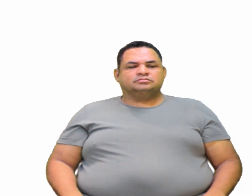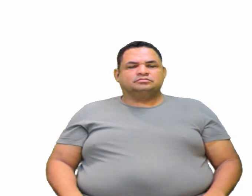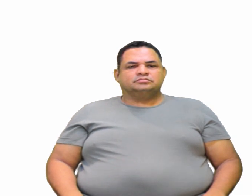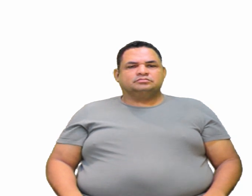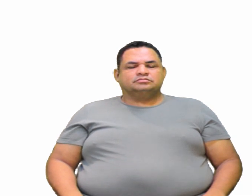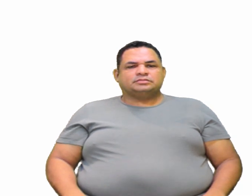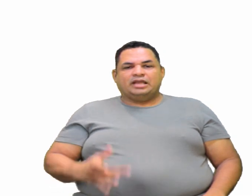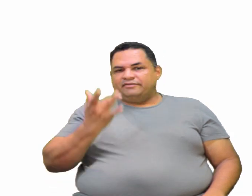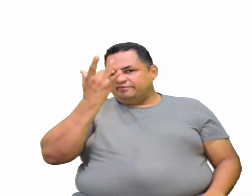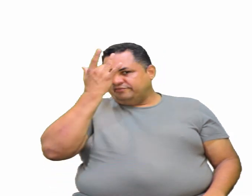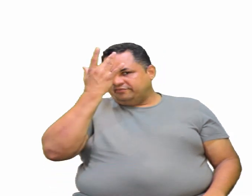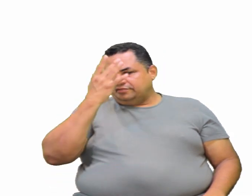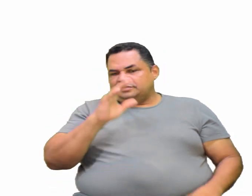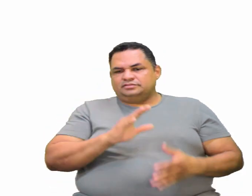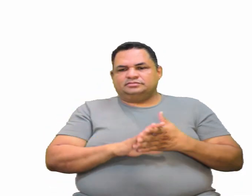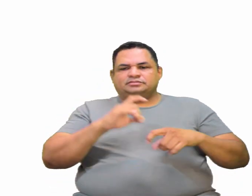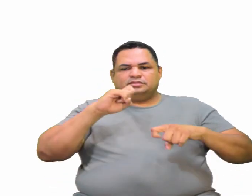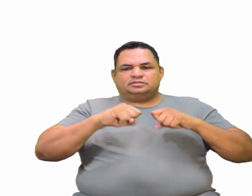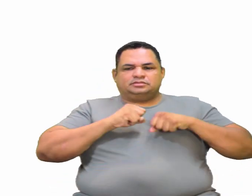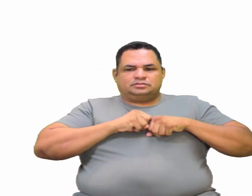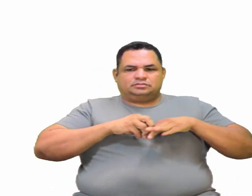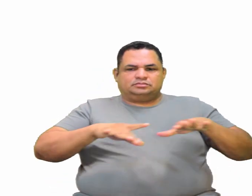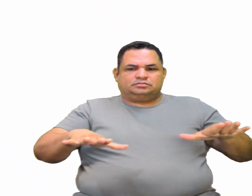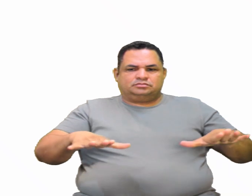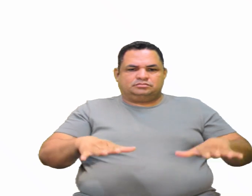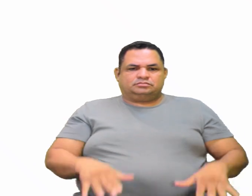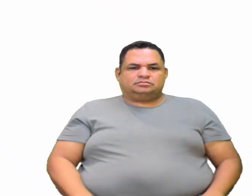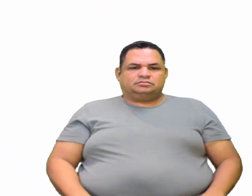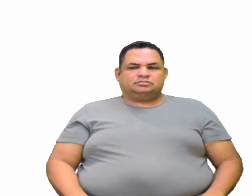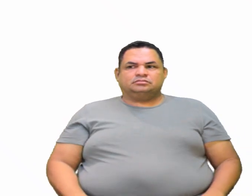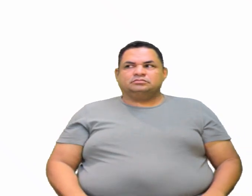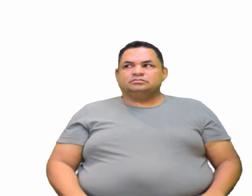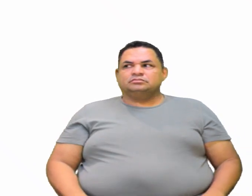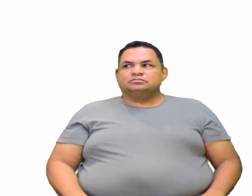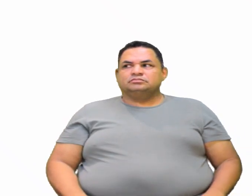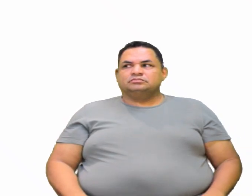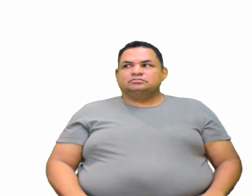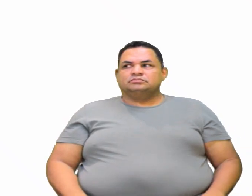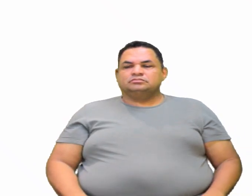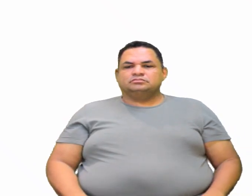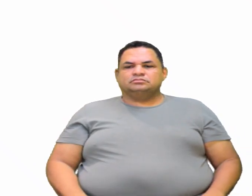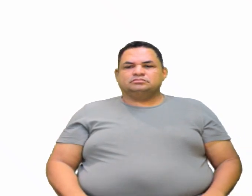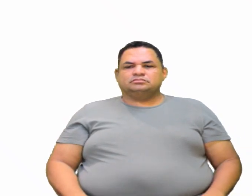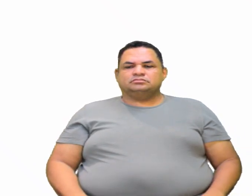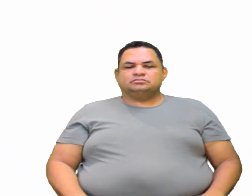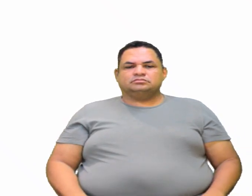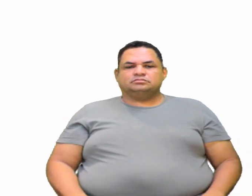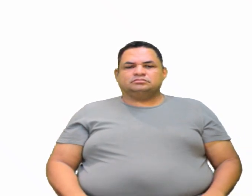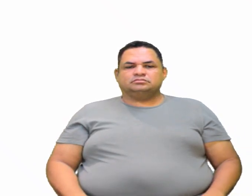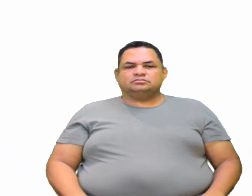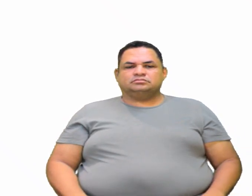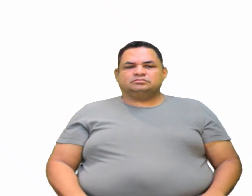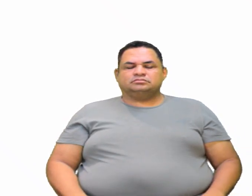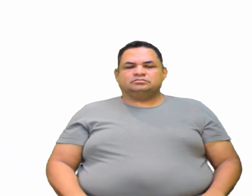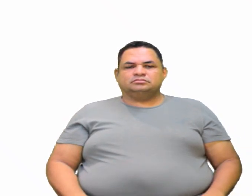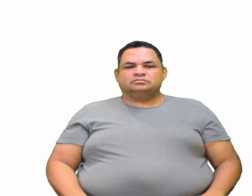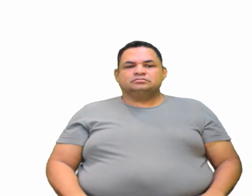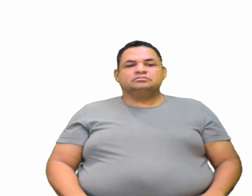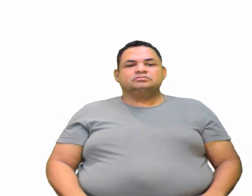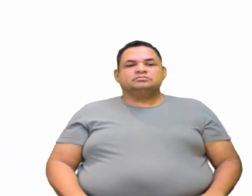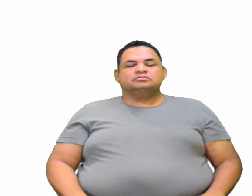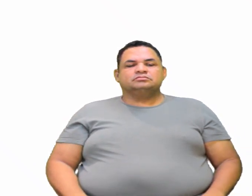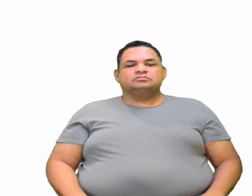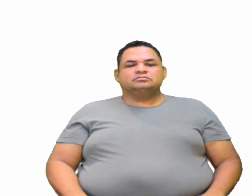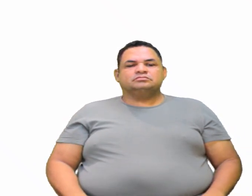gente. Perpetuação já está relacionada ao quê, ó, gente? Alternativa D, reprodução, perpetuação. Colocou o X, mas é a